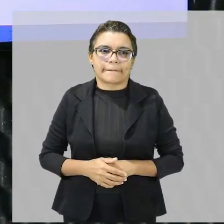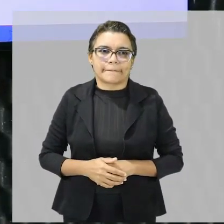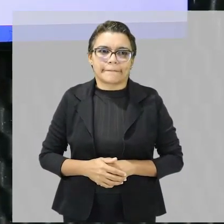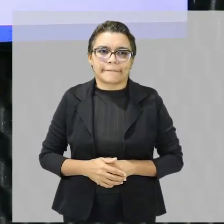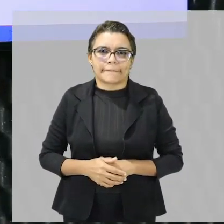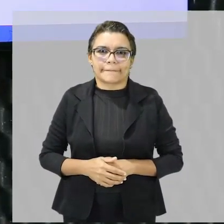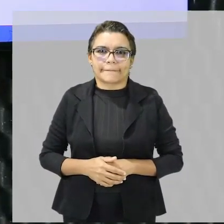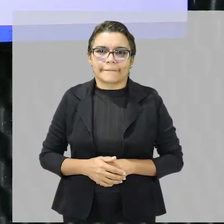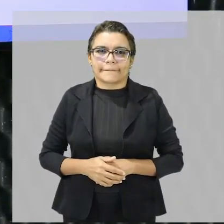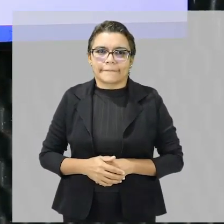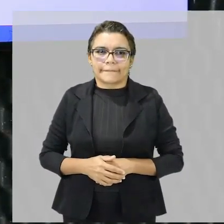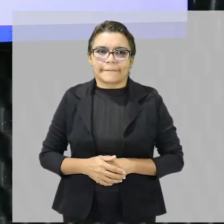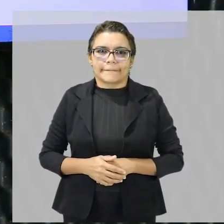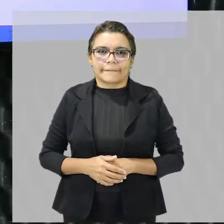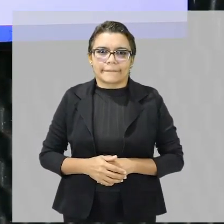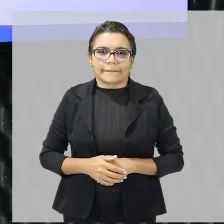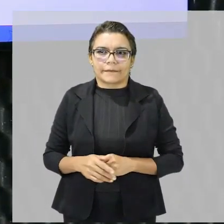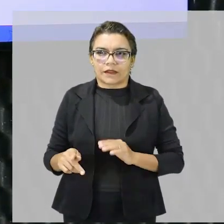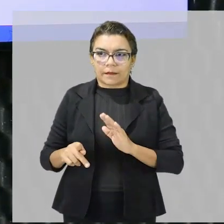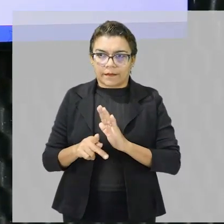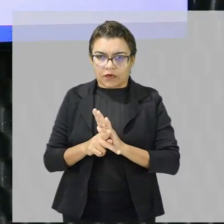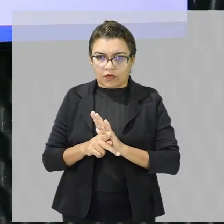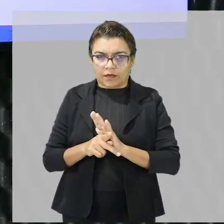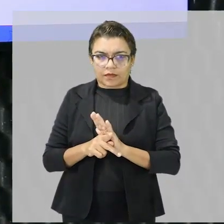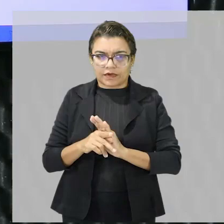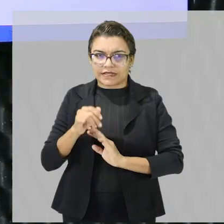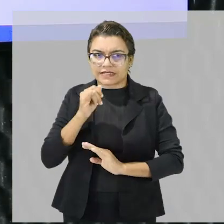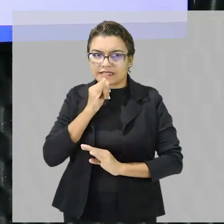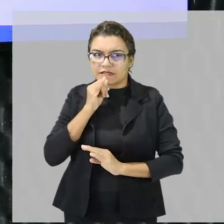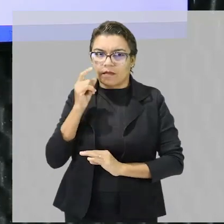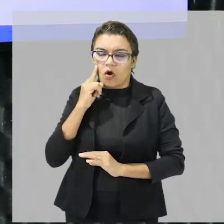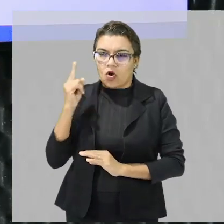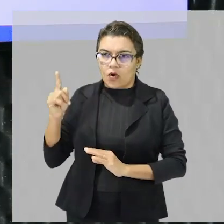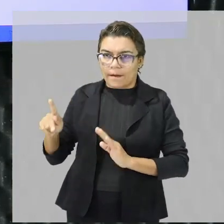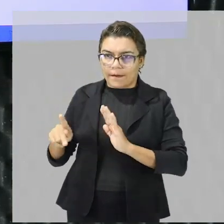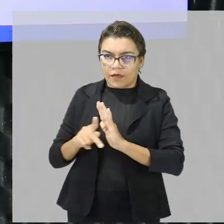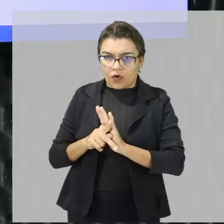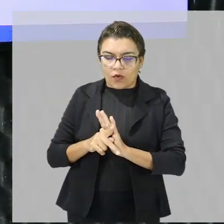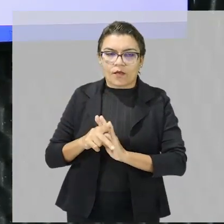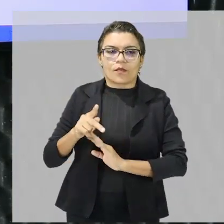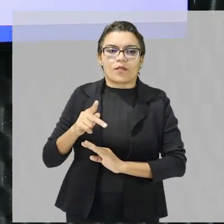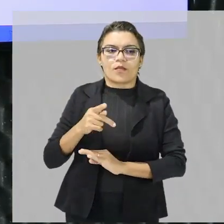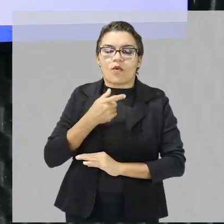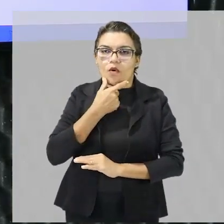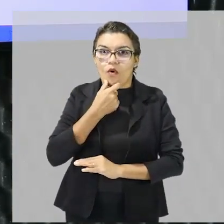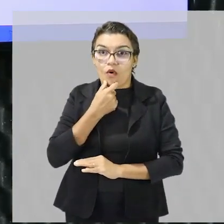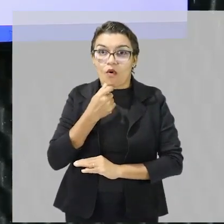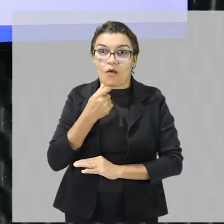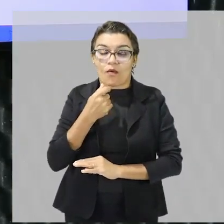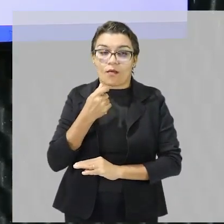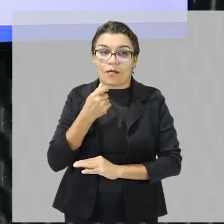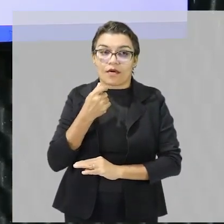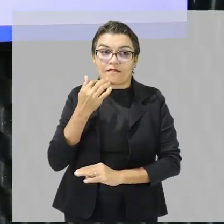Pertence ao francês existencialista Jean-Paul Sartre.